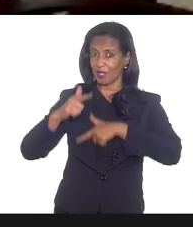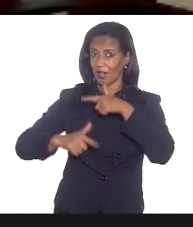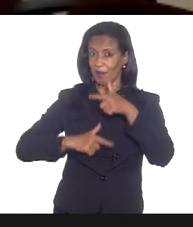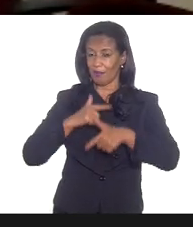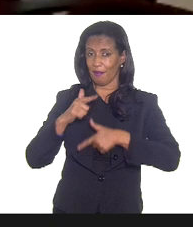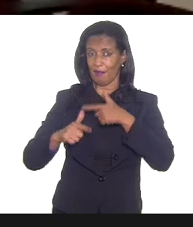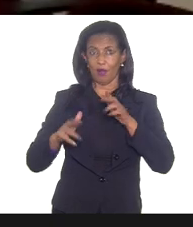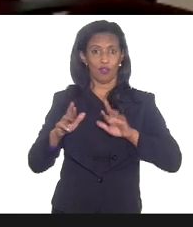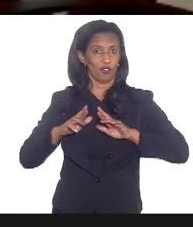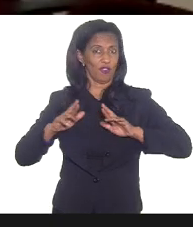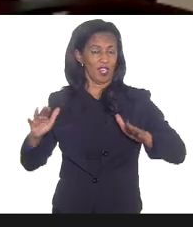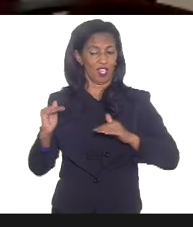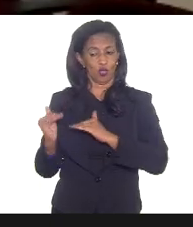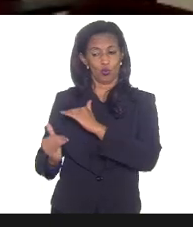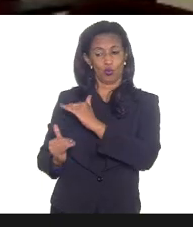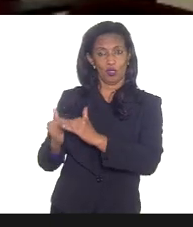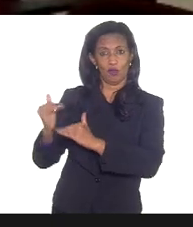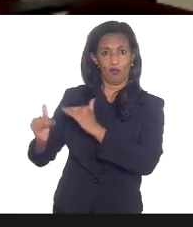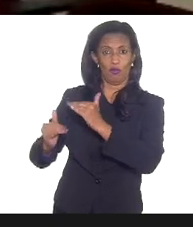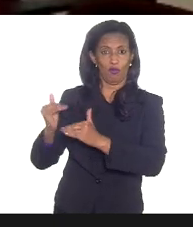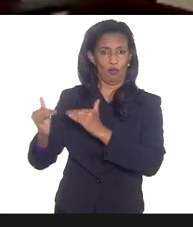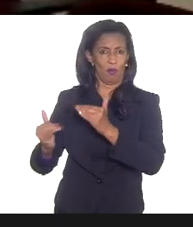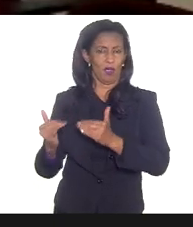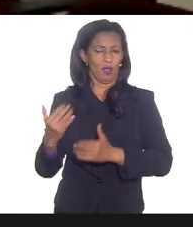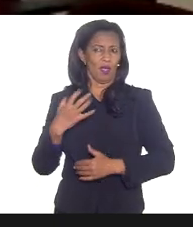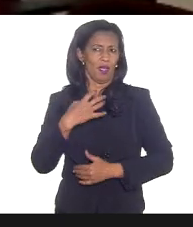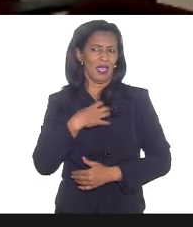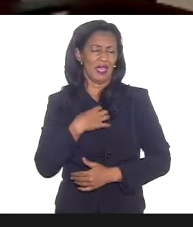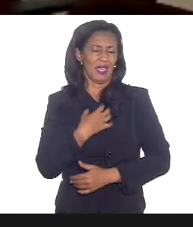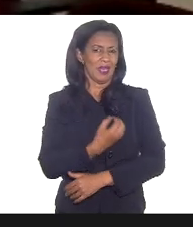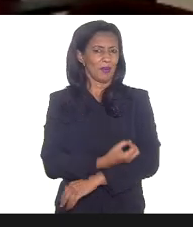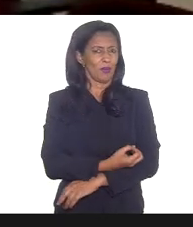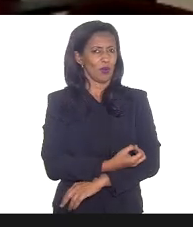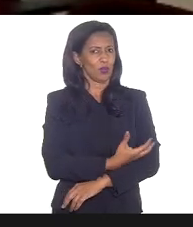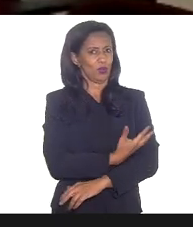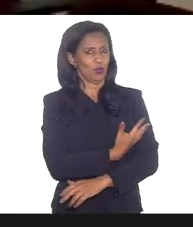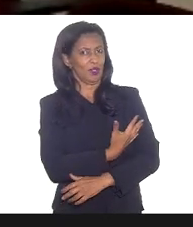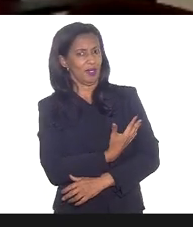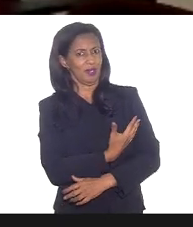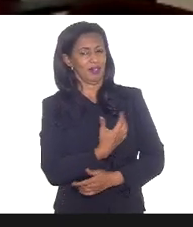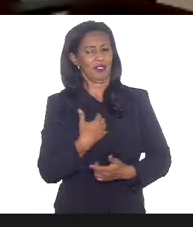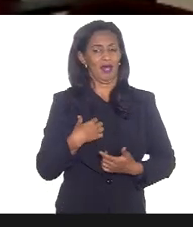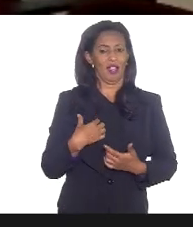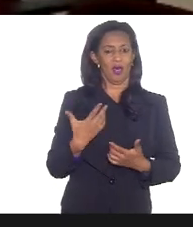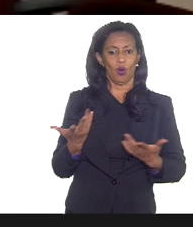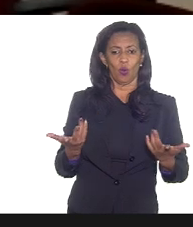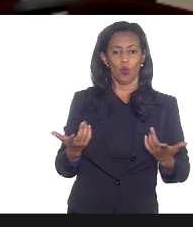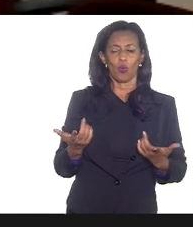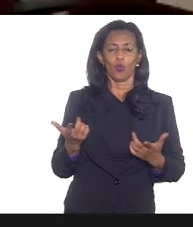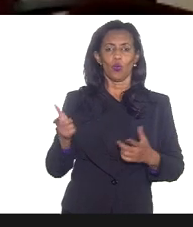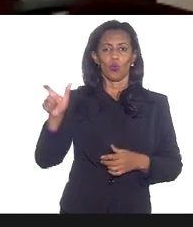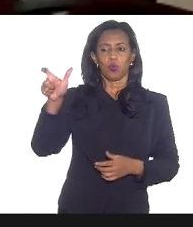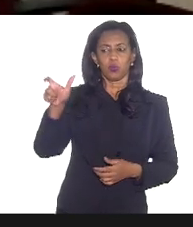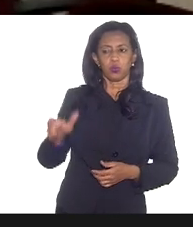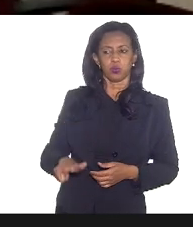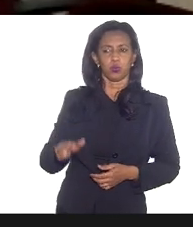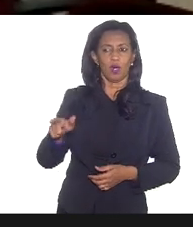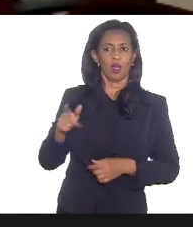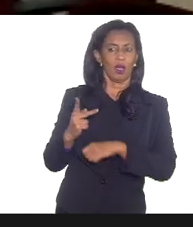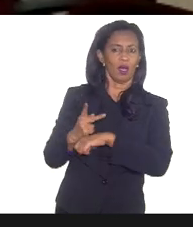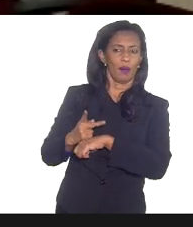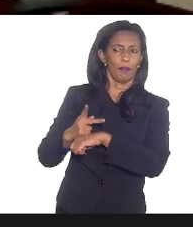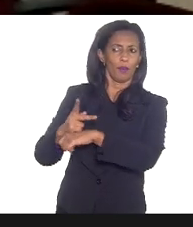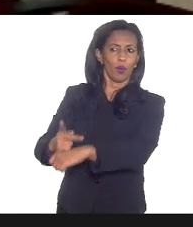o desenvolvimento socioemocional, onde eu viso a amplitude das buscas